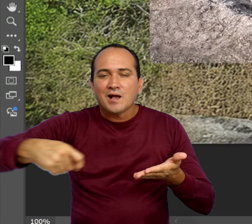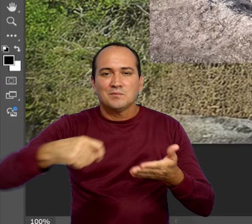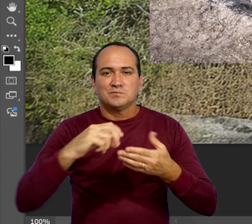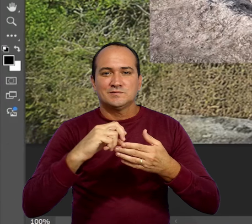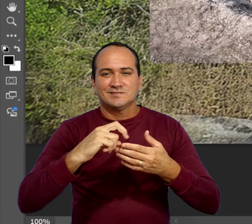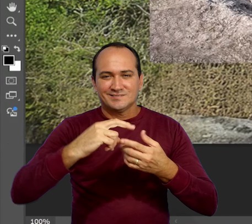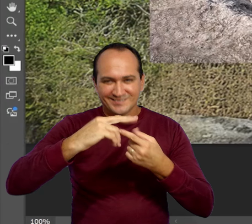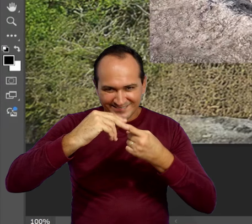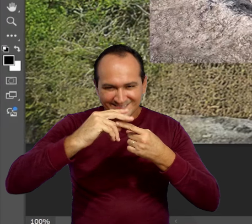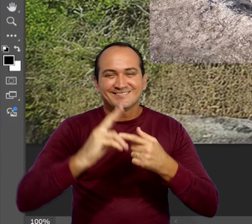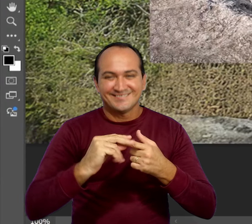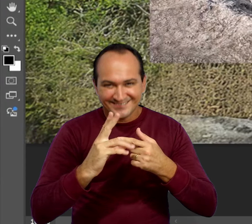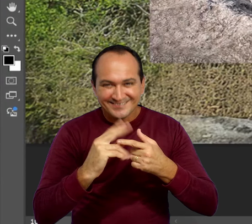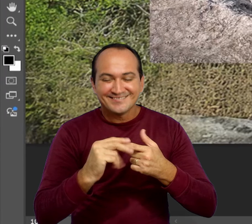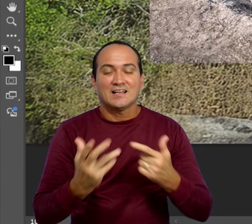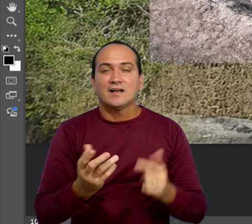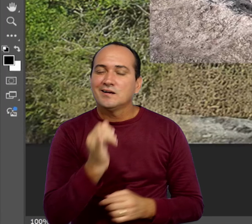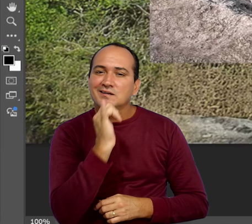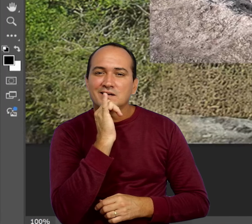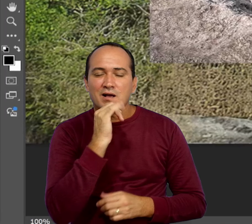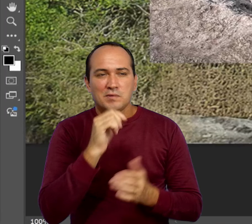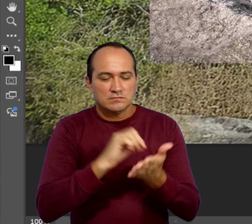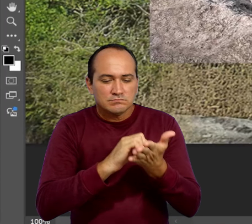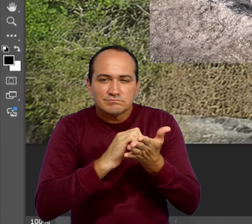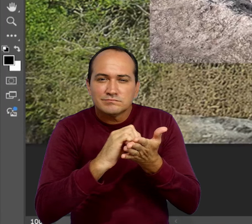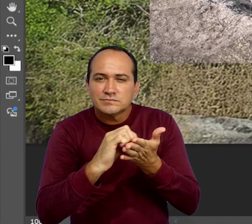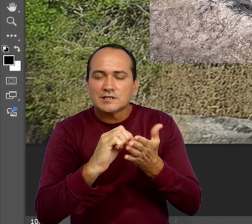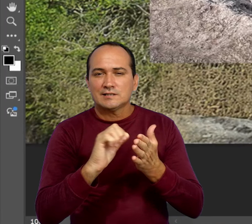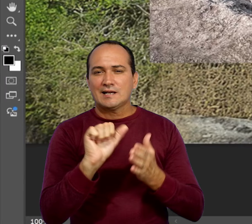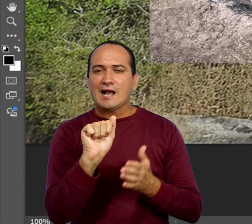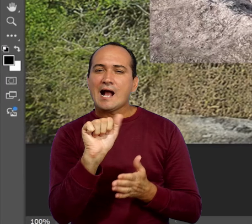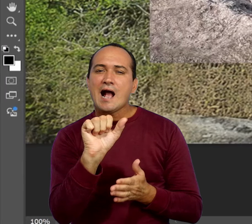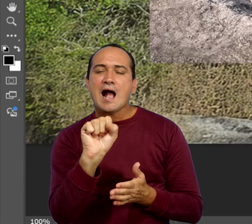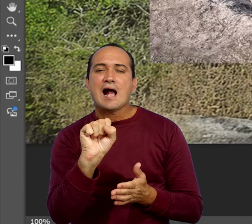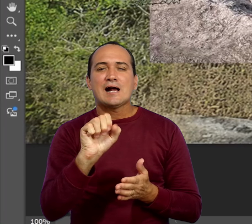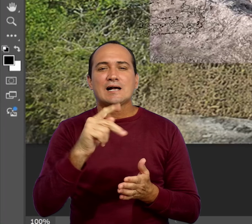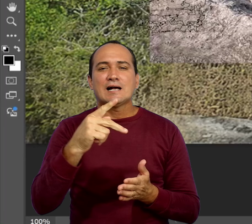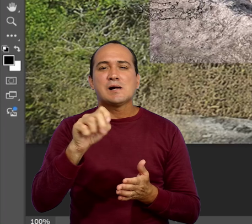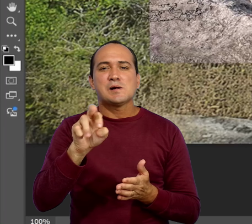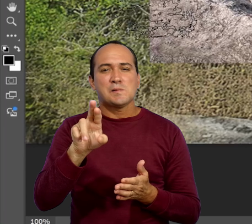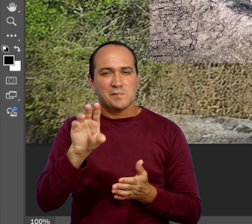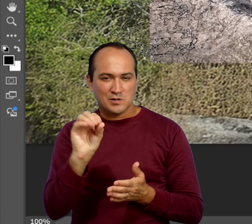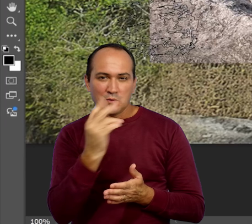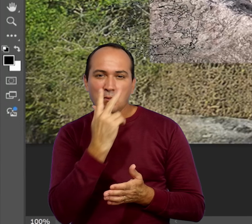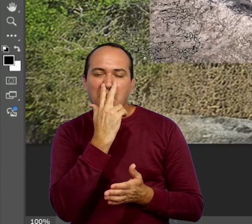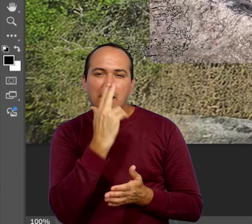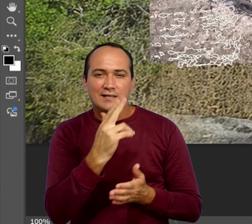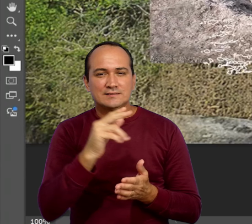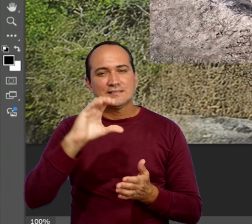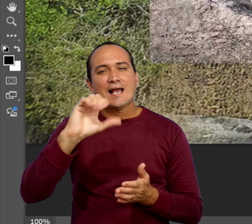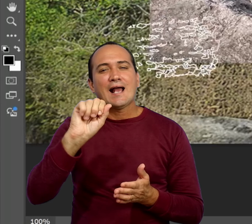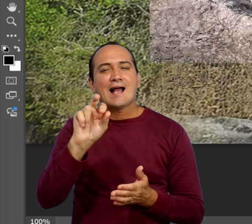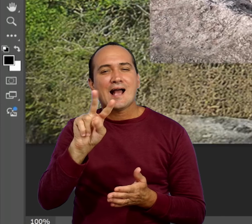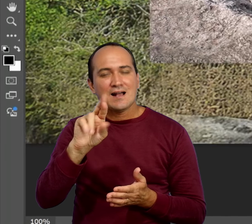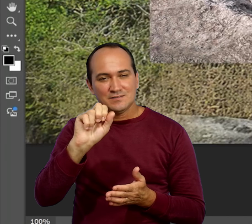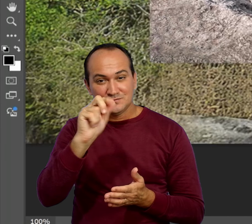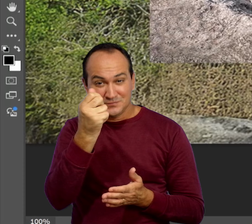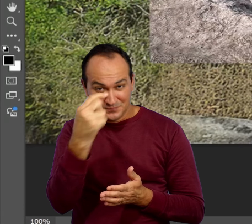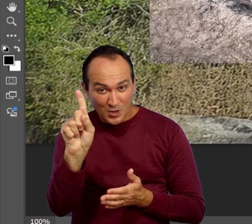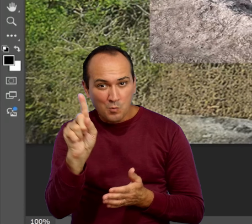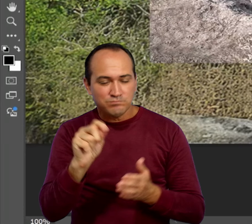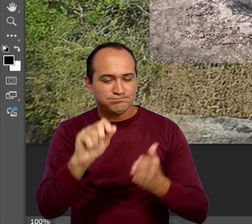carvão grosso, porque é uma ponta mais áspera, digamos assim, certo? Então, quando eu pintar de preto aqui,